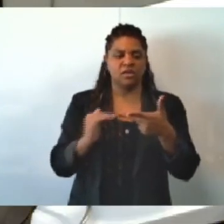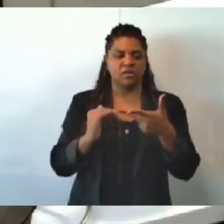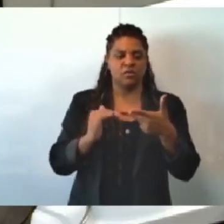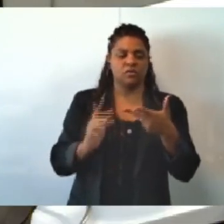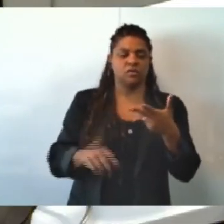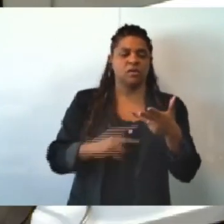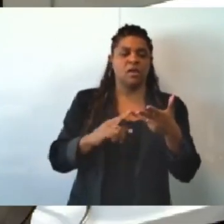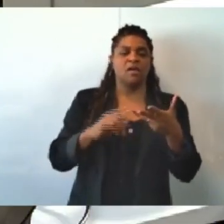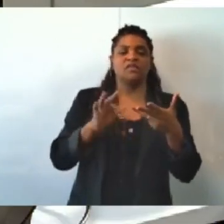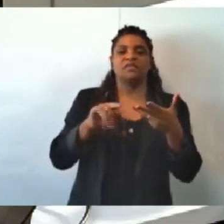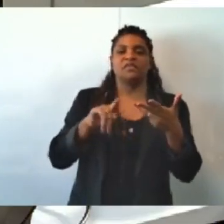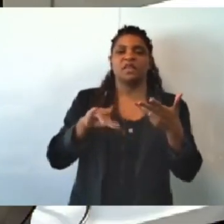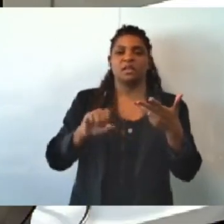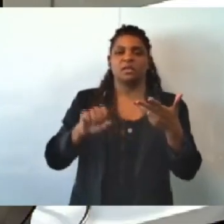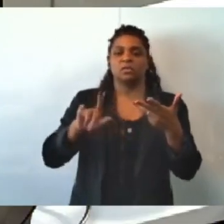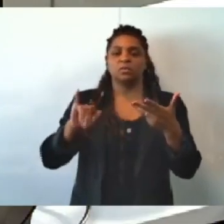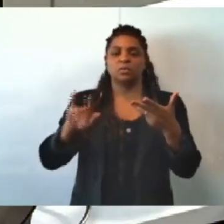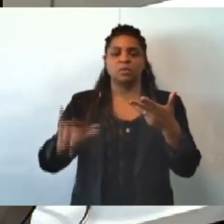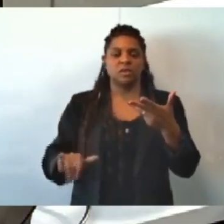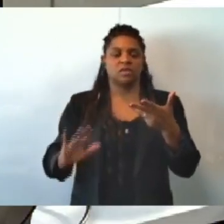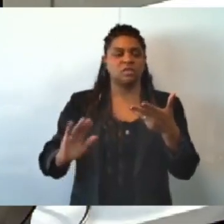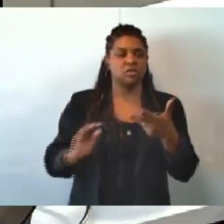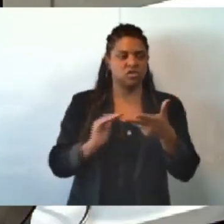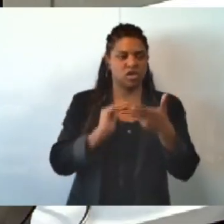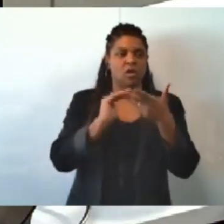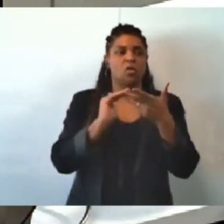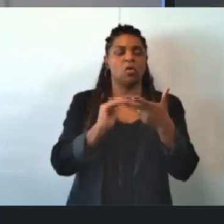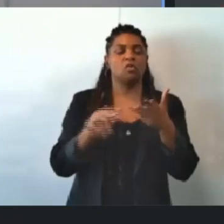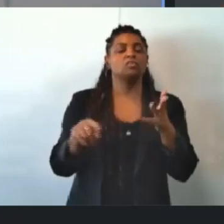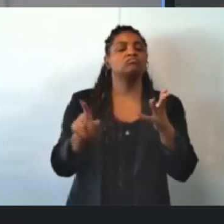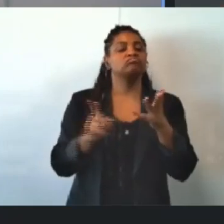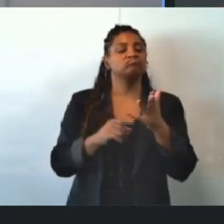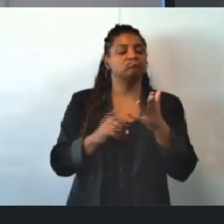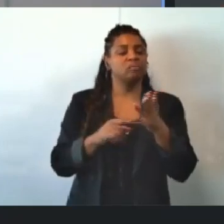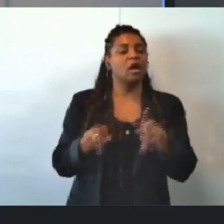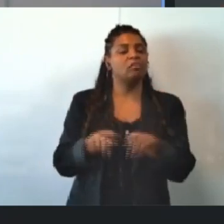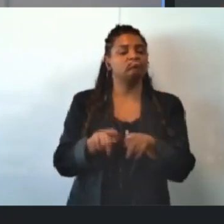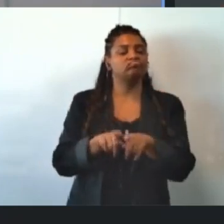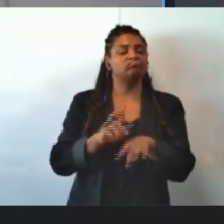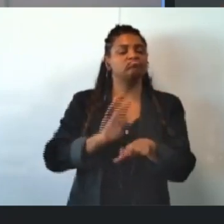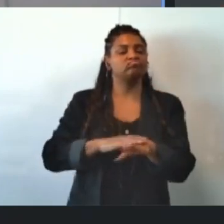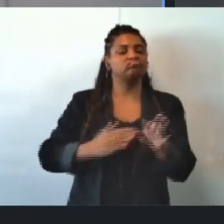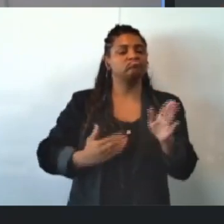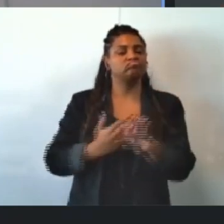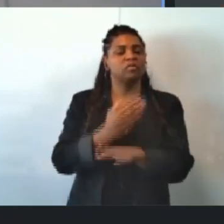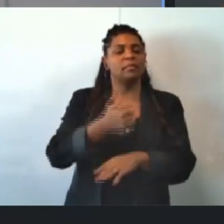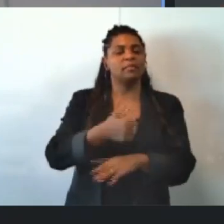requerimento. Eu também estou de acordo com o requerimento. Está aprovado o requerimento 1395.